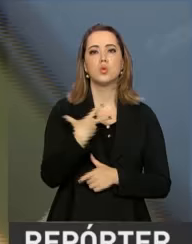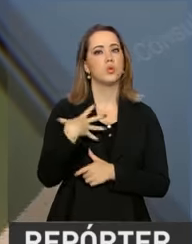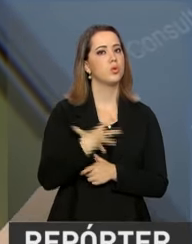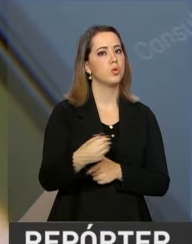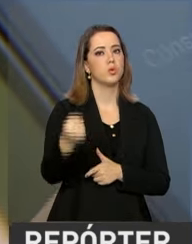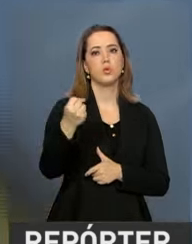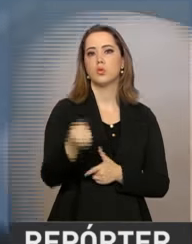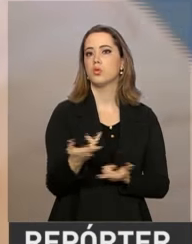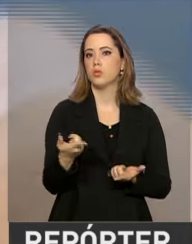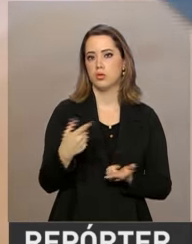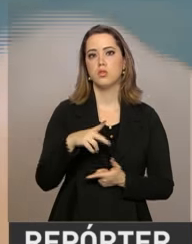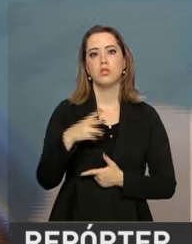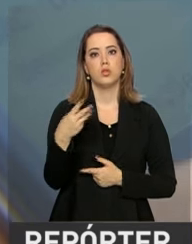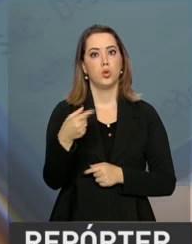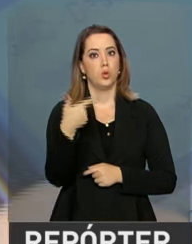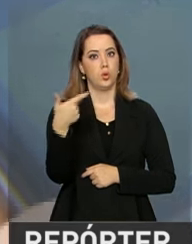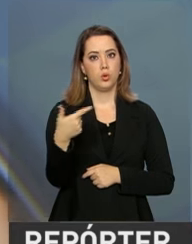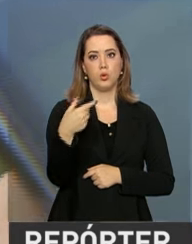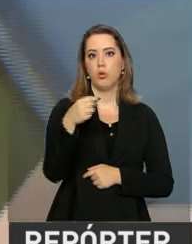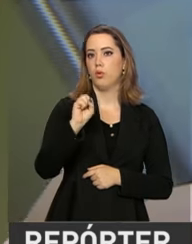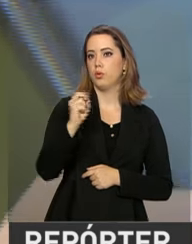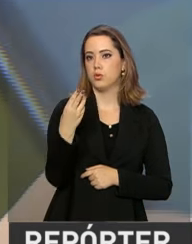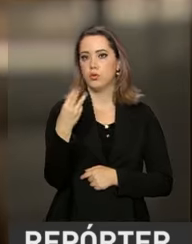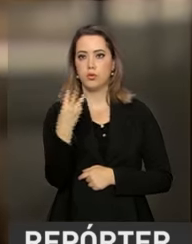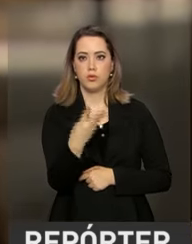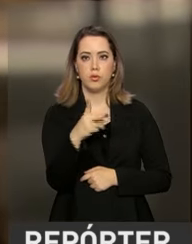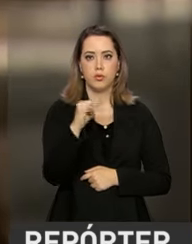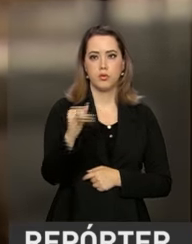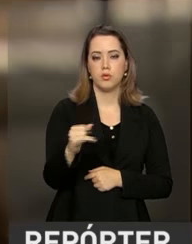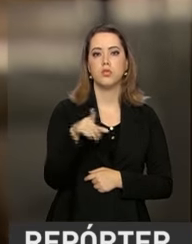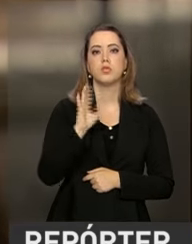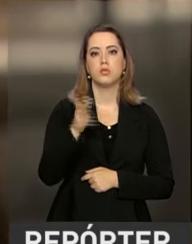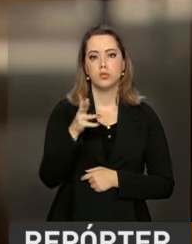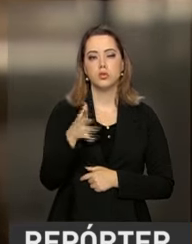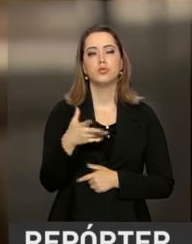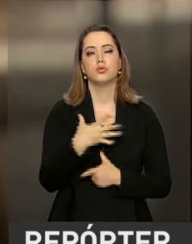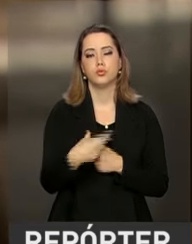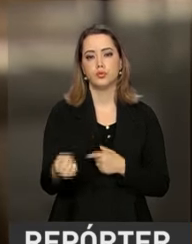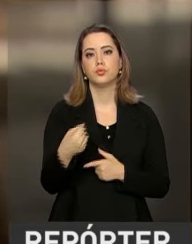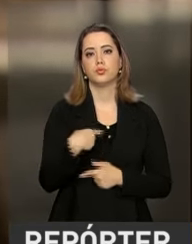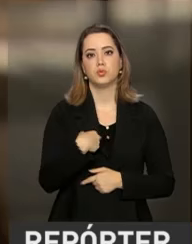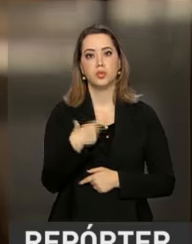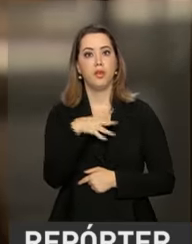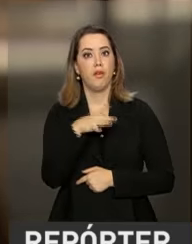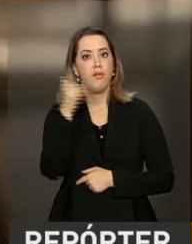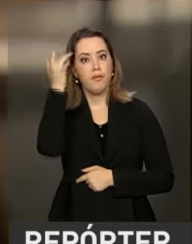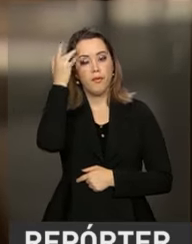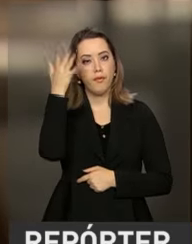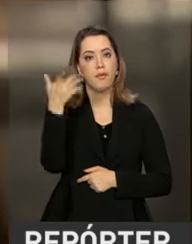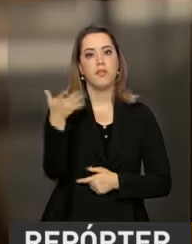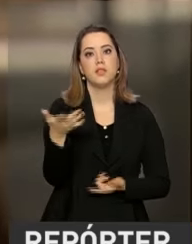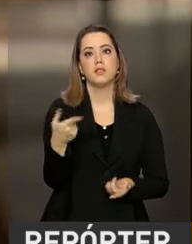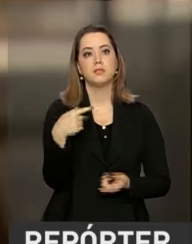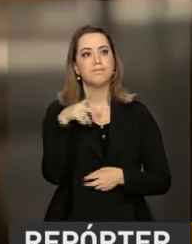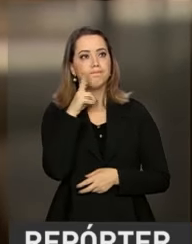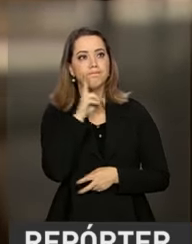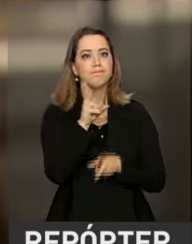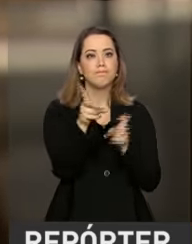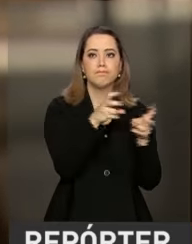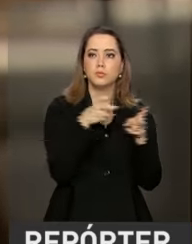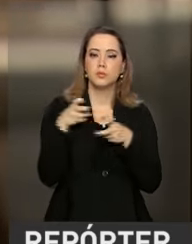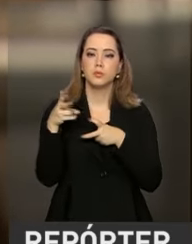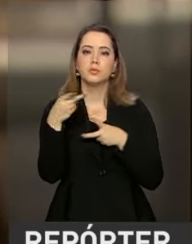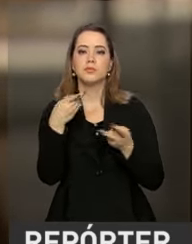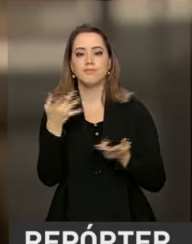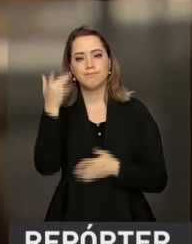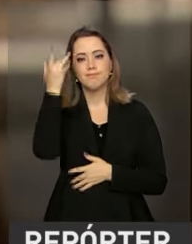entre 2 e 3 dias, sem sair de casa. É muito cômodo, rápido. Eu achei muito intuitivo a